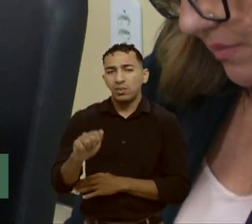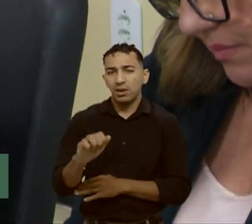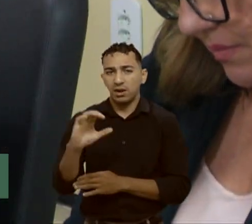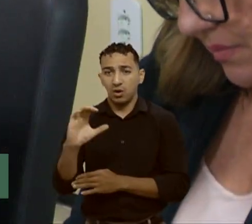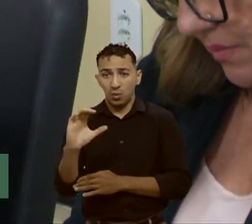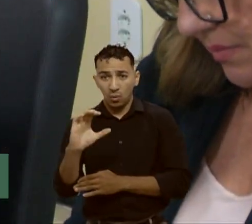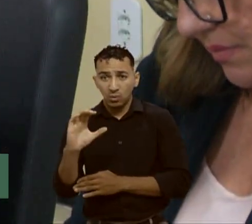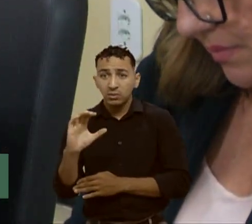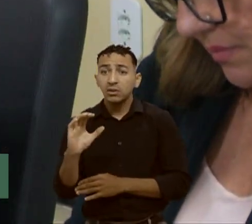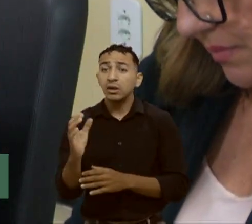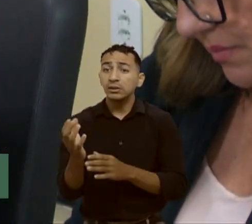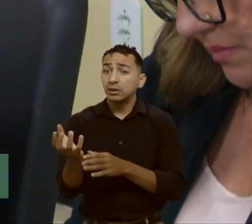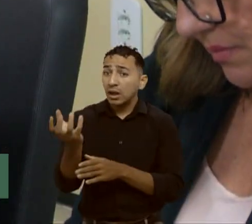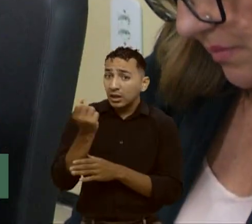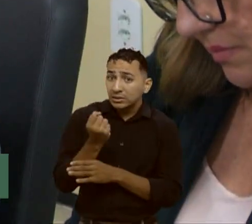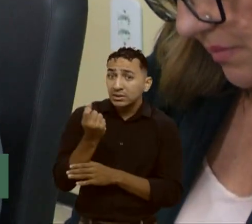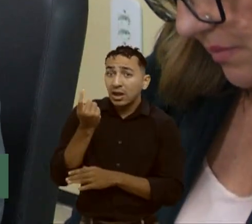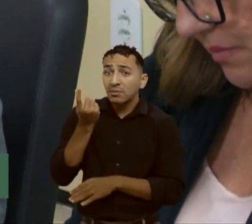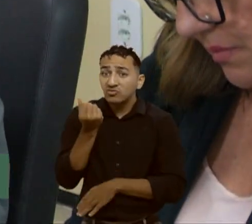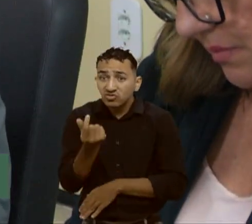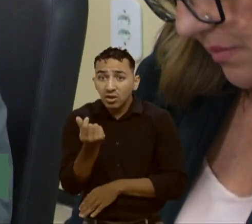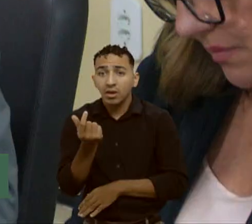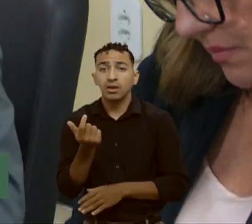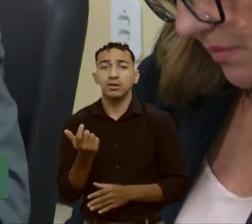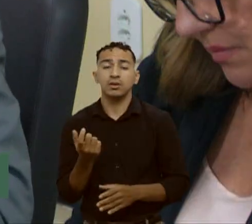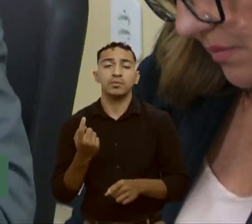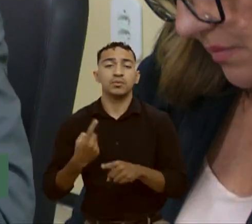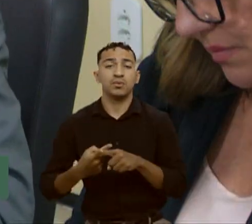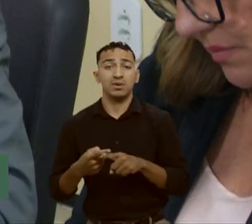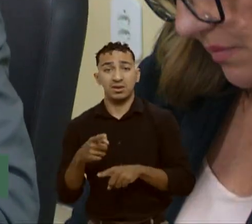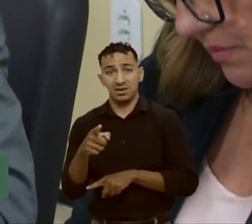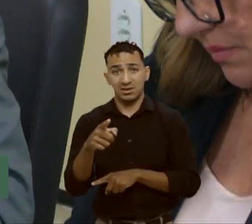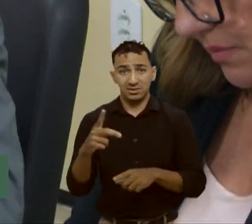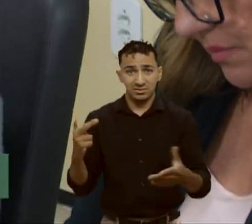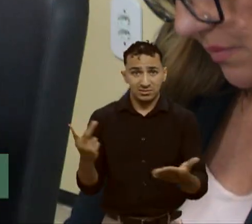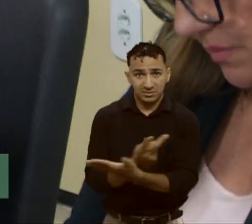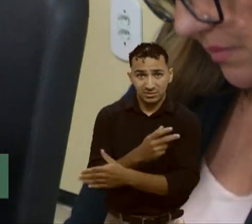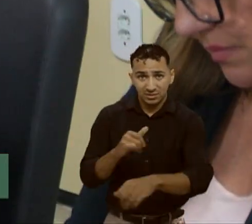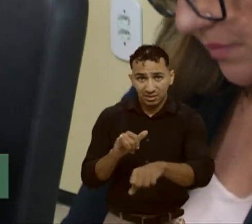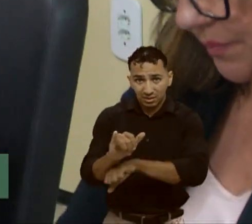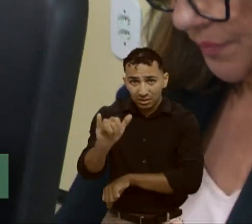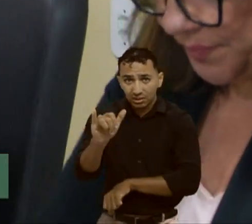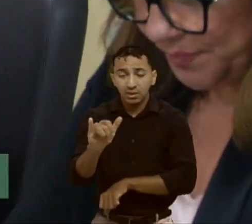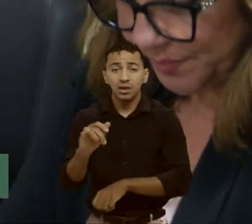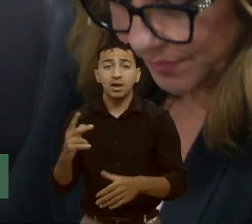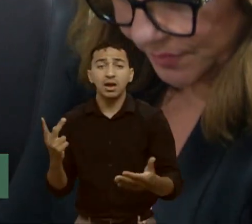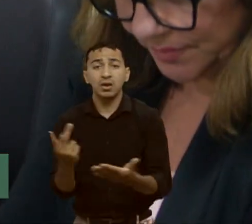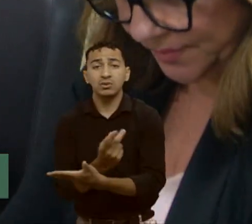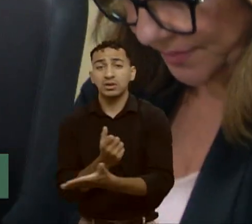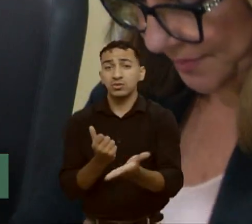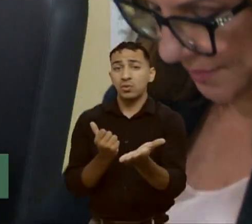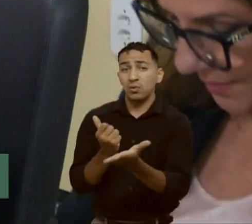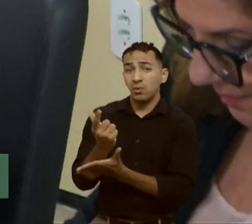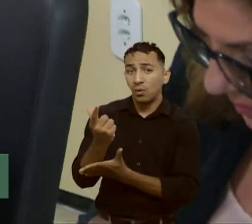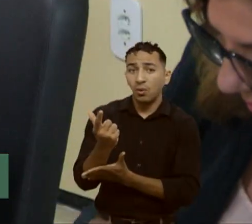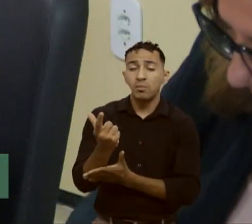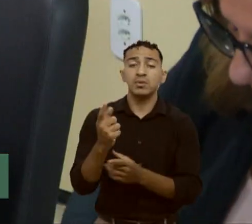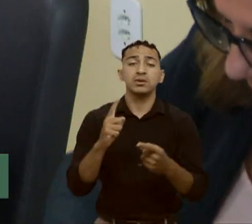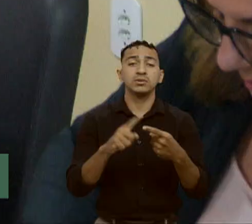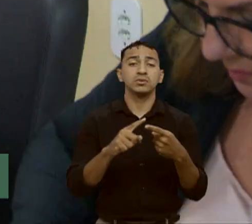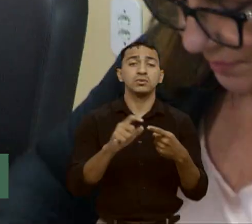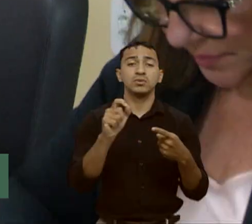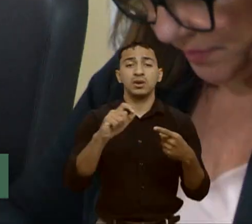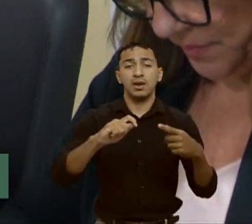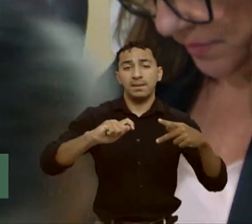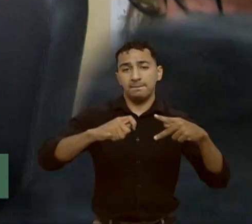regra, vereador, as situações fraudulentas, elas acontecem eminentemente com as compras realizadas por Pix e boleto,